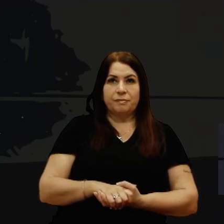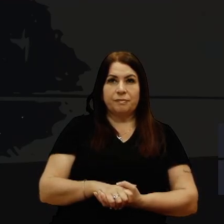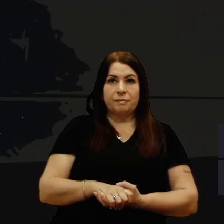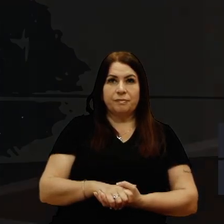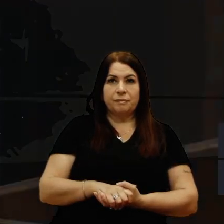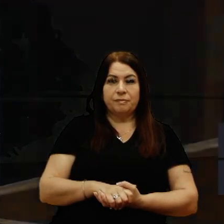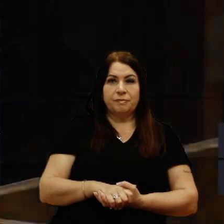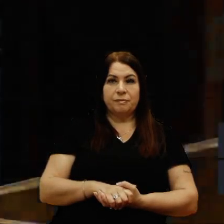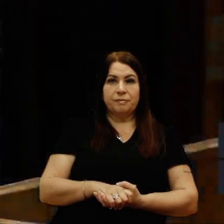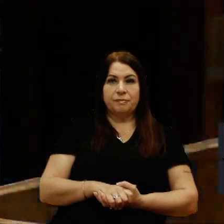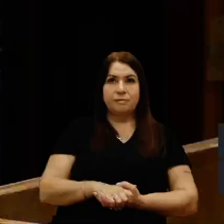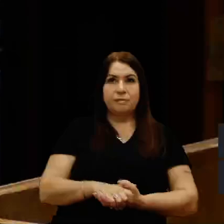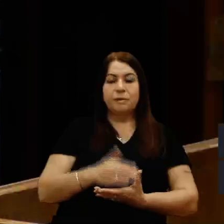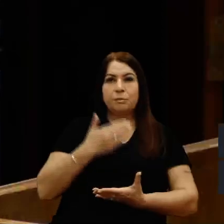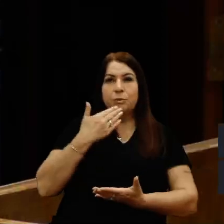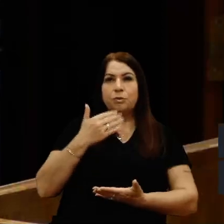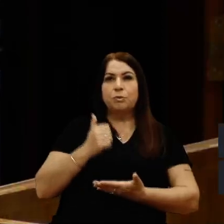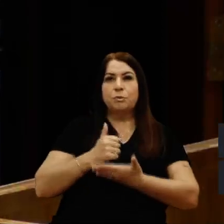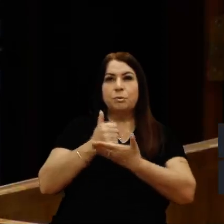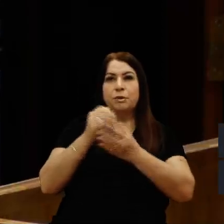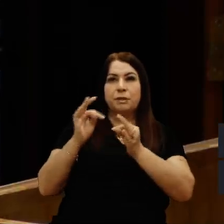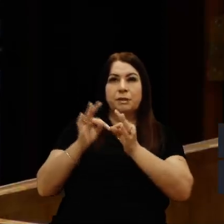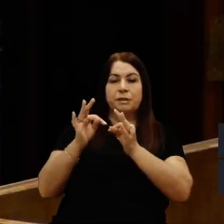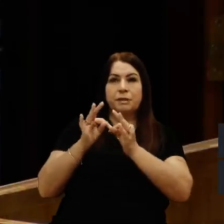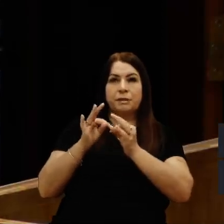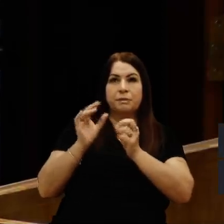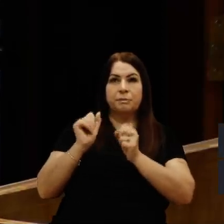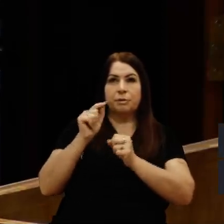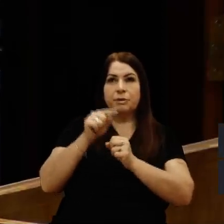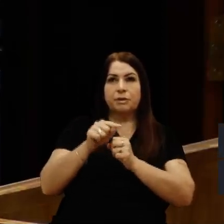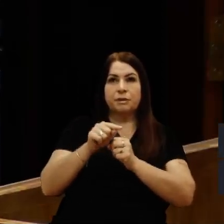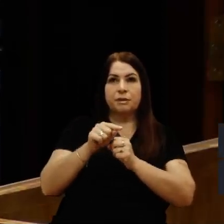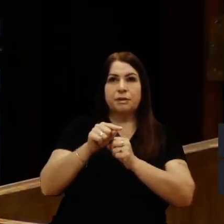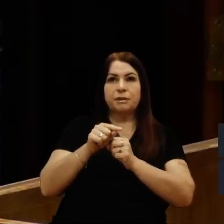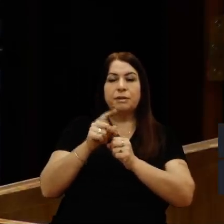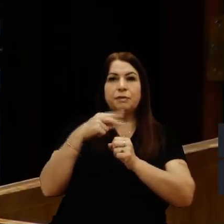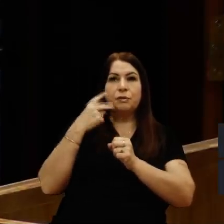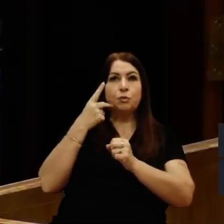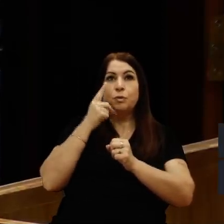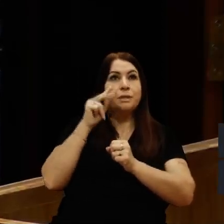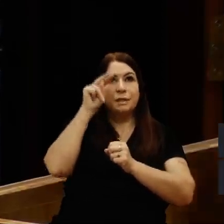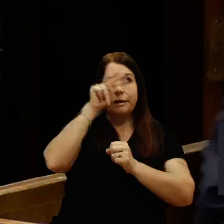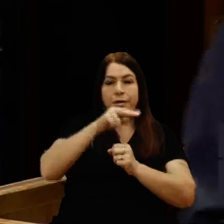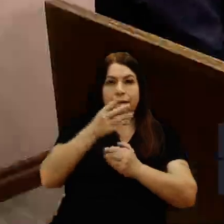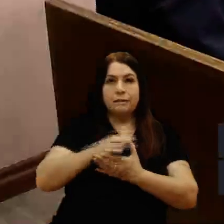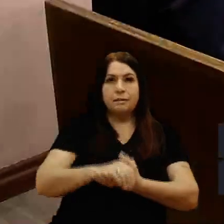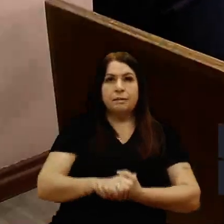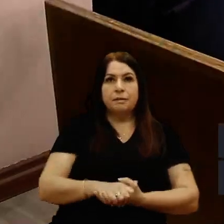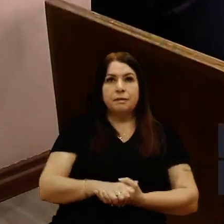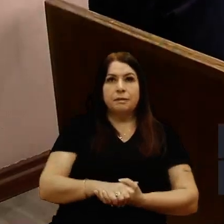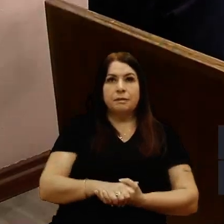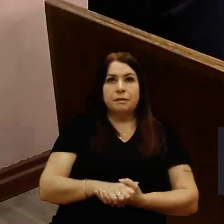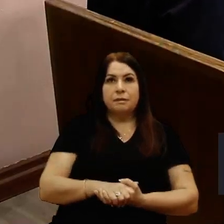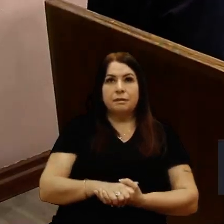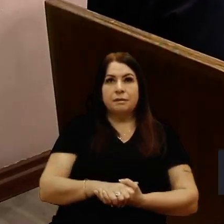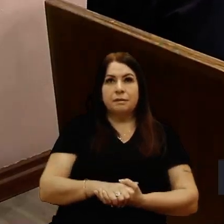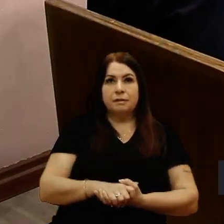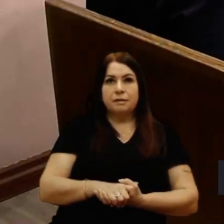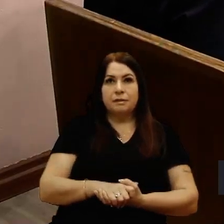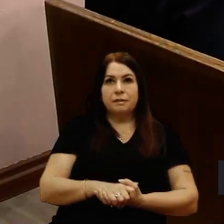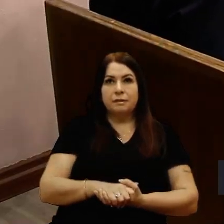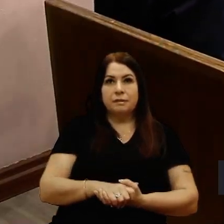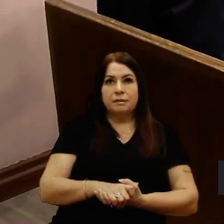Vou pedir apoio técnico de alguém da TV. Se puder, só para o vereador, senão o vereador não vai conseguir ler. Não tem que olhar para trás